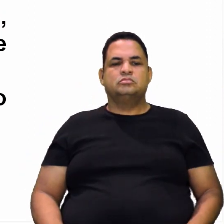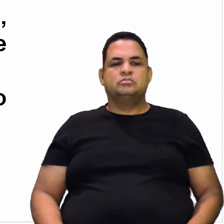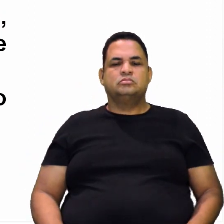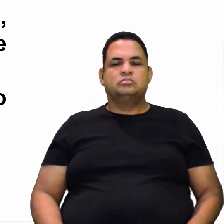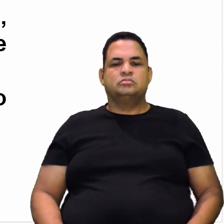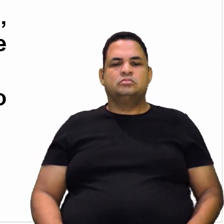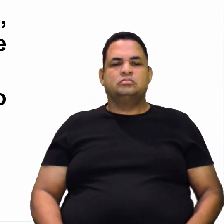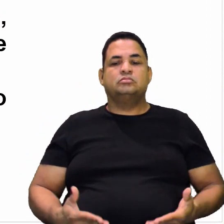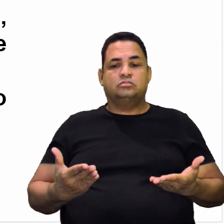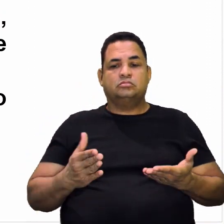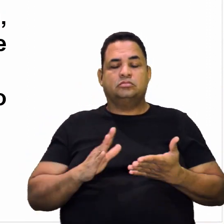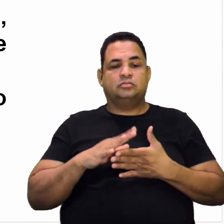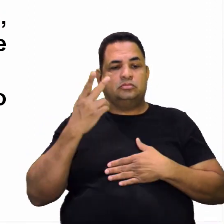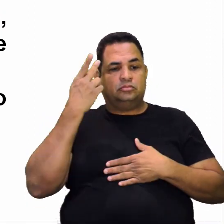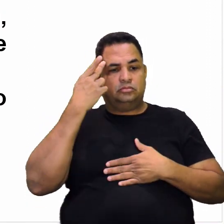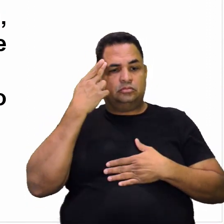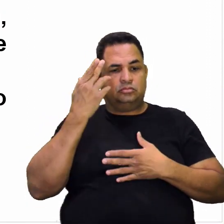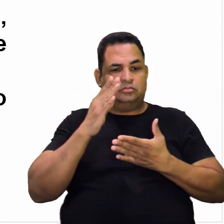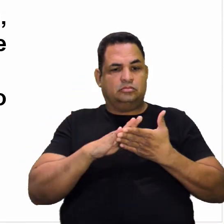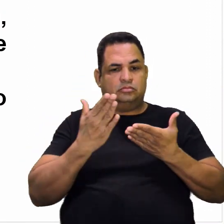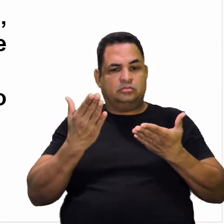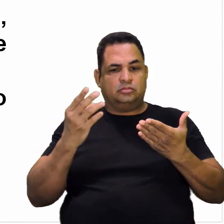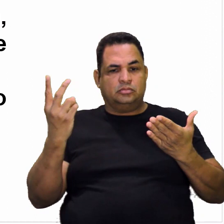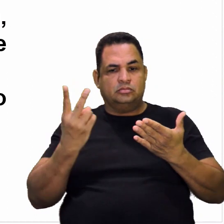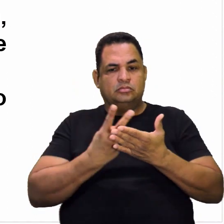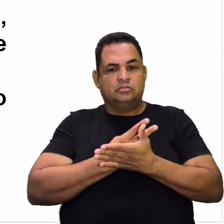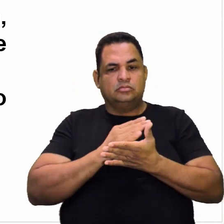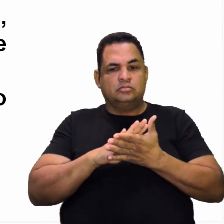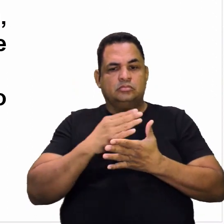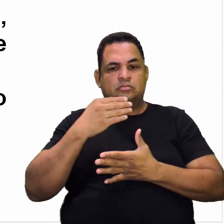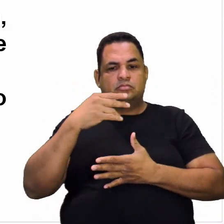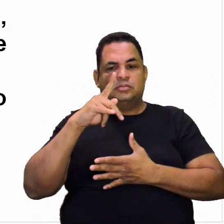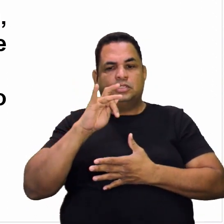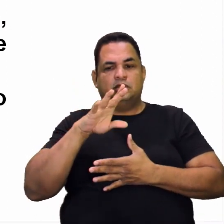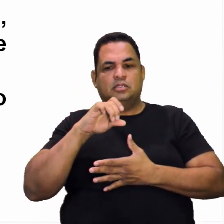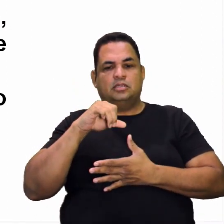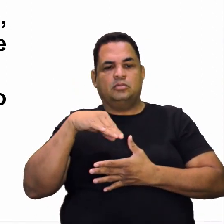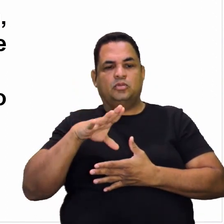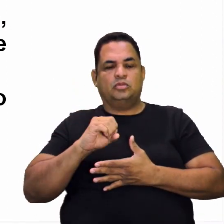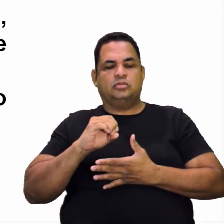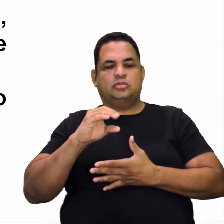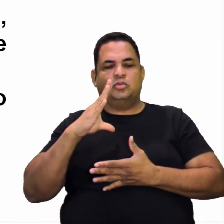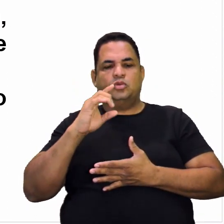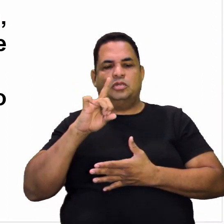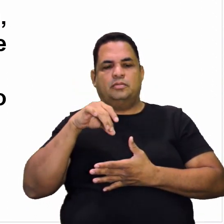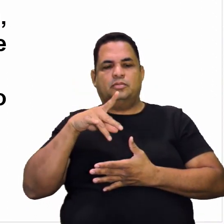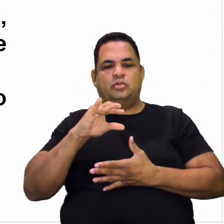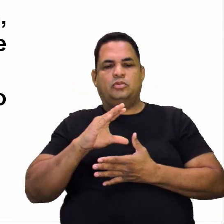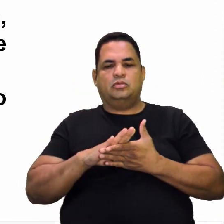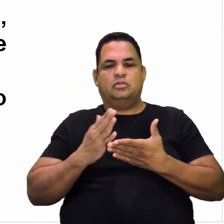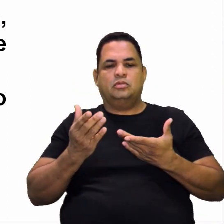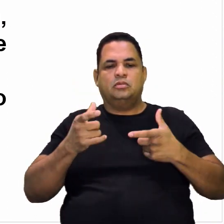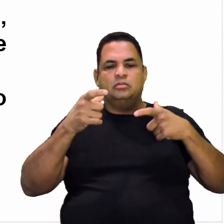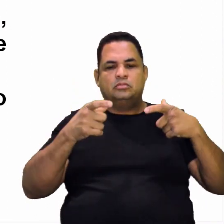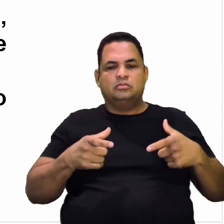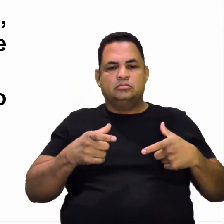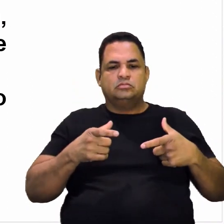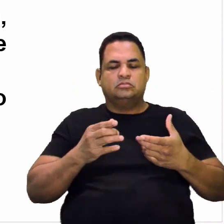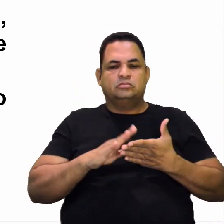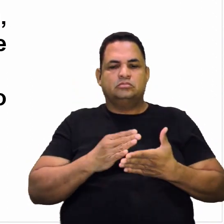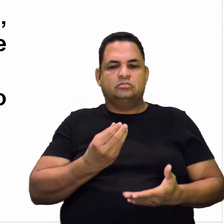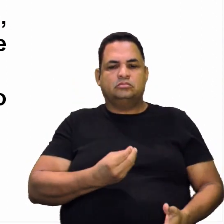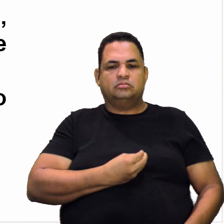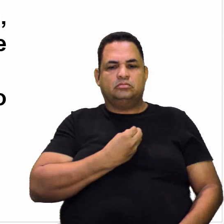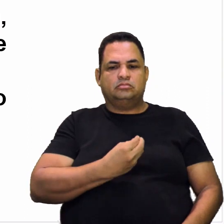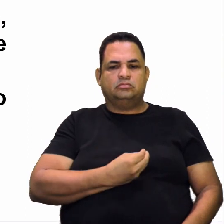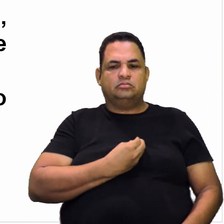No geral, essas entidades compõem o panteão do Monte Olimpo, localidade onde habitam